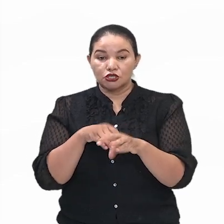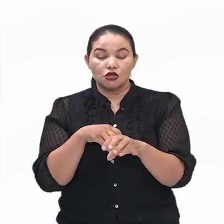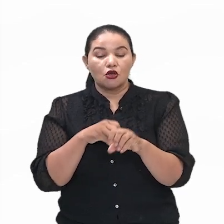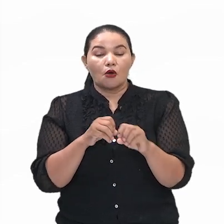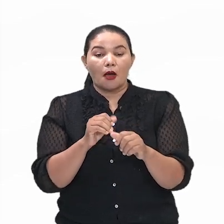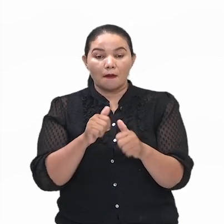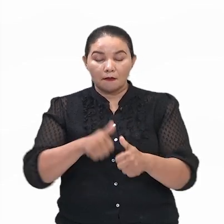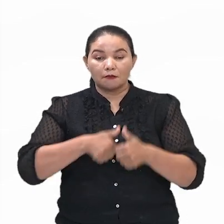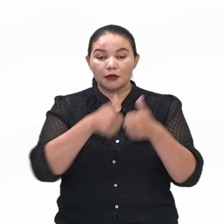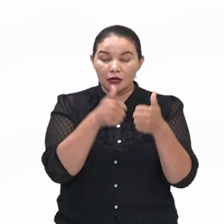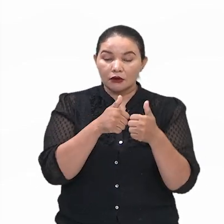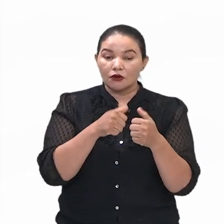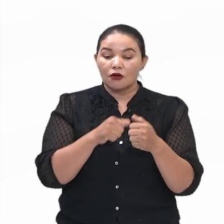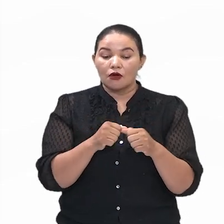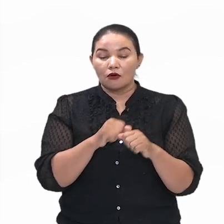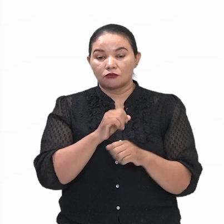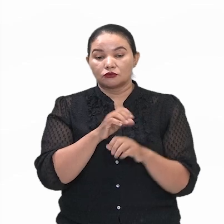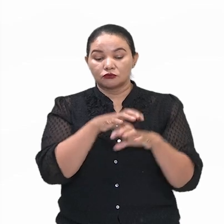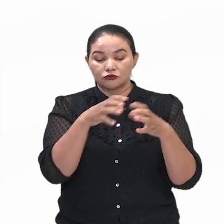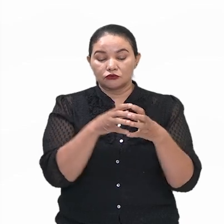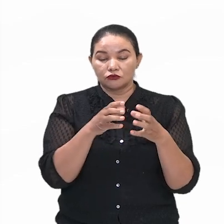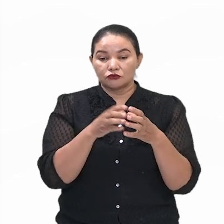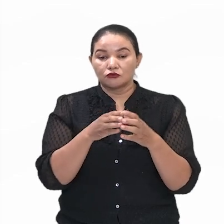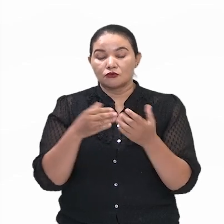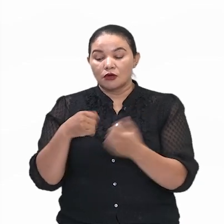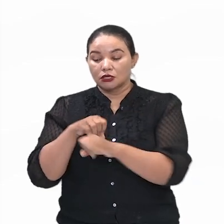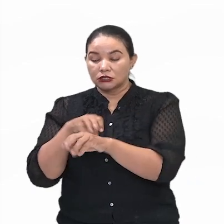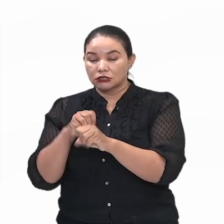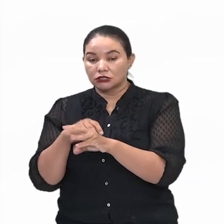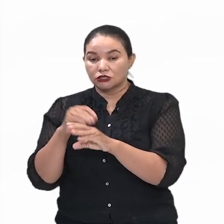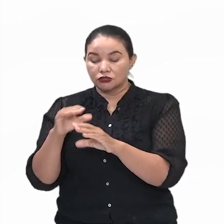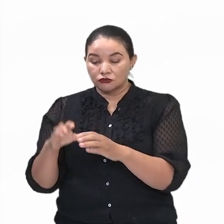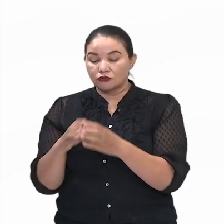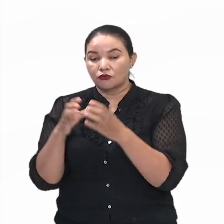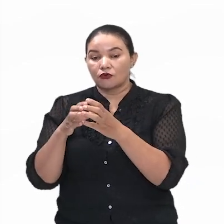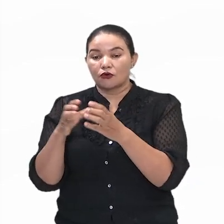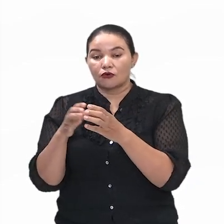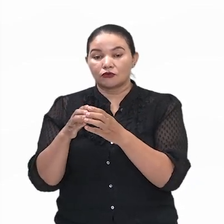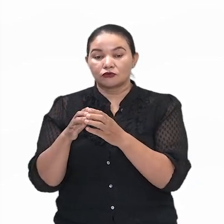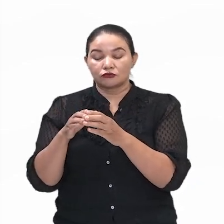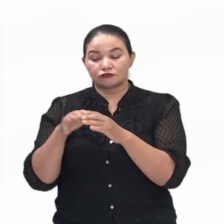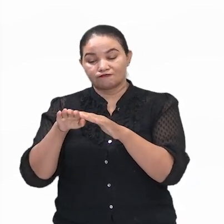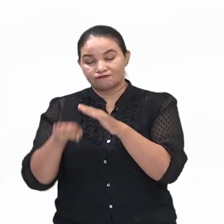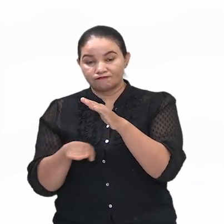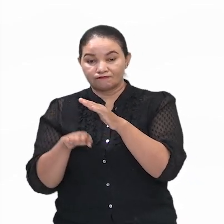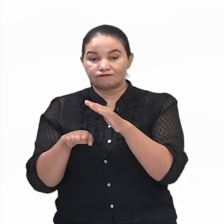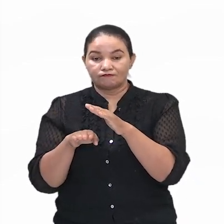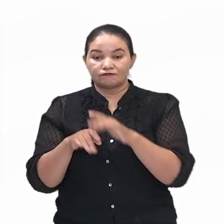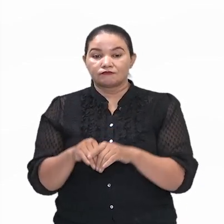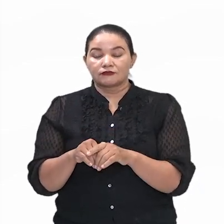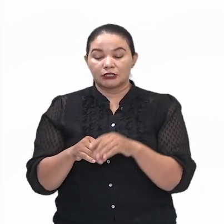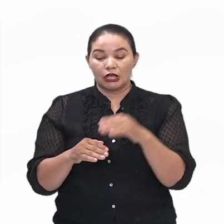educação a eles, mas não, claro que não se comparava com a educação que era dada à elite.